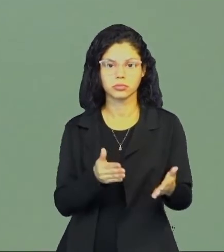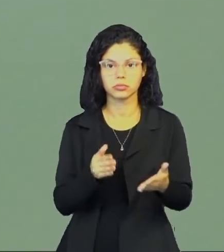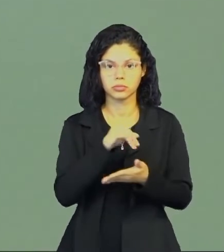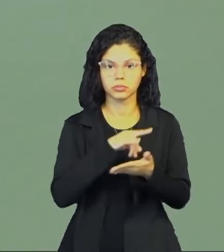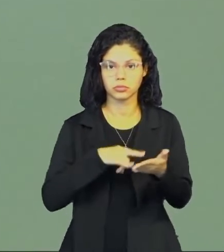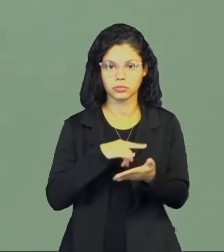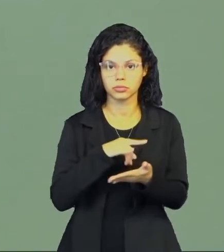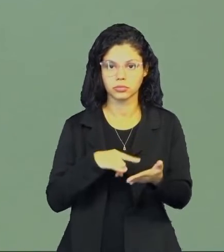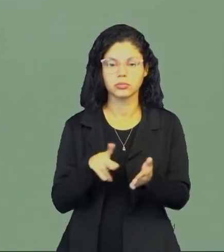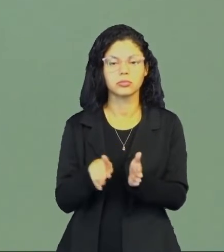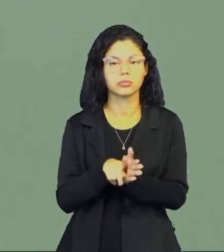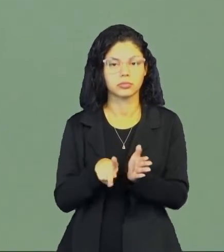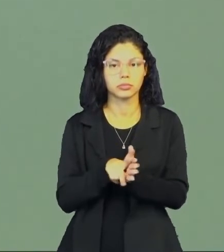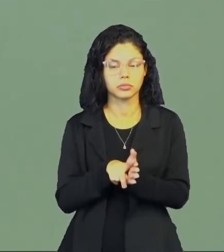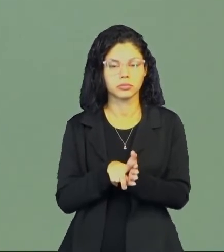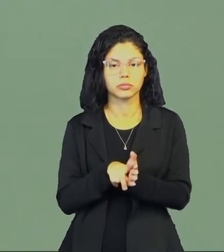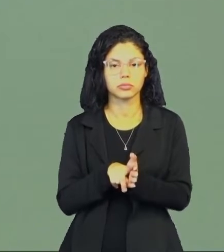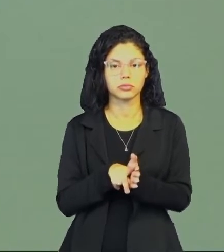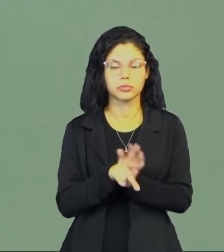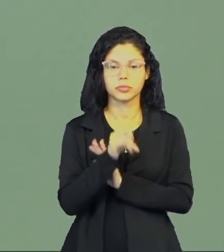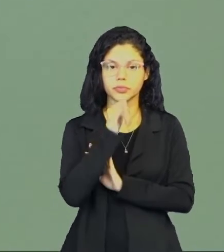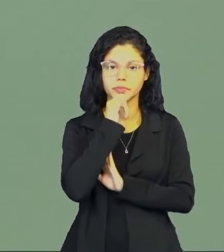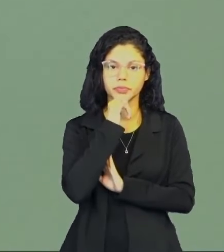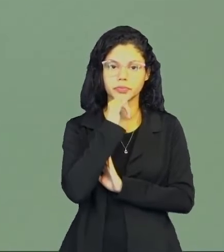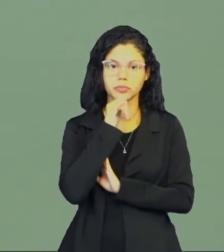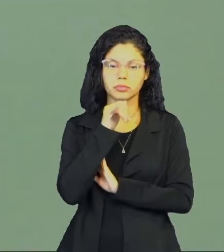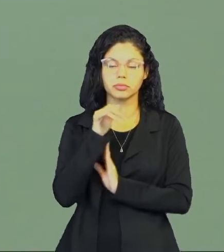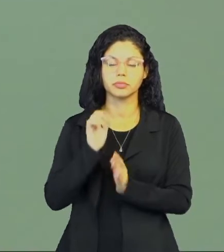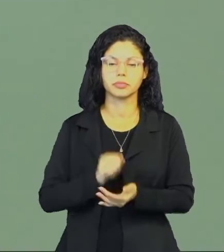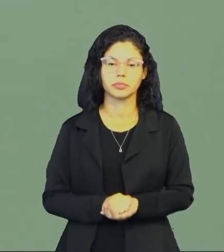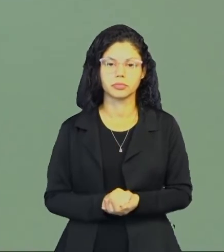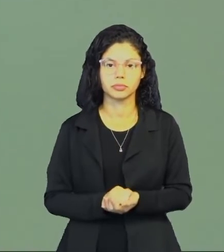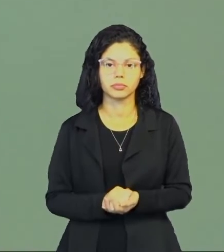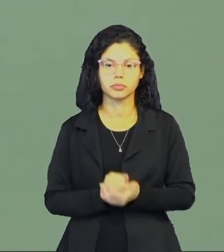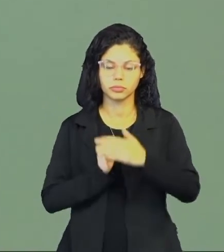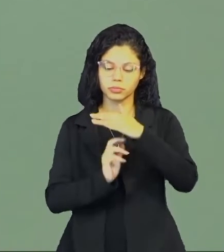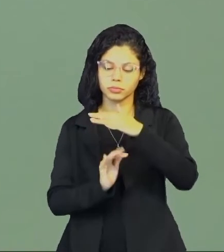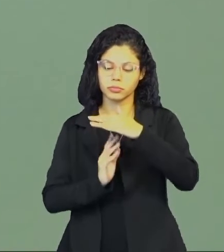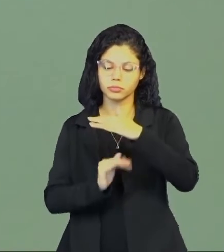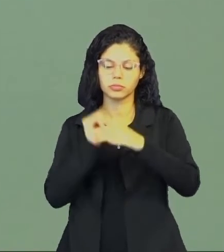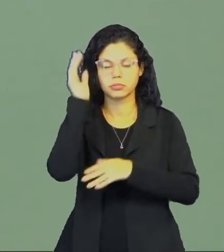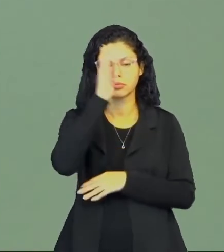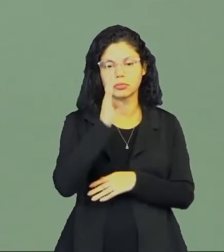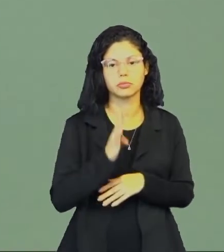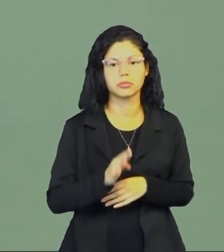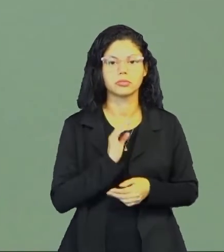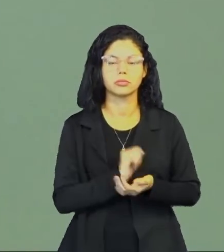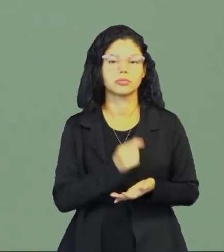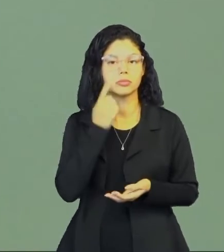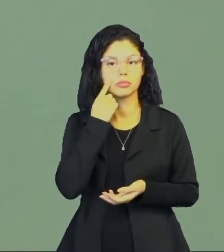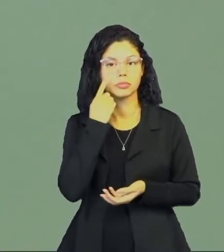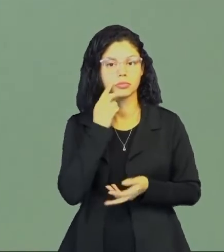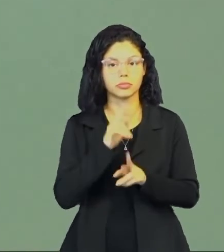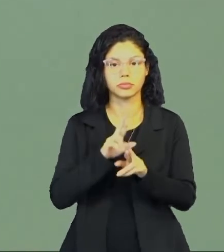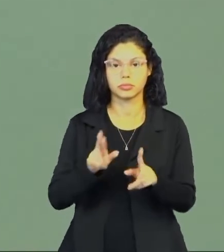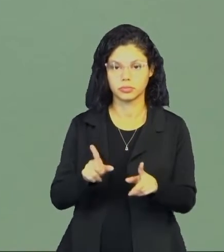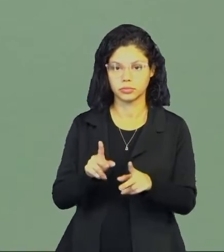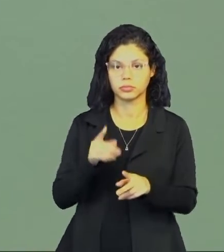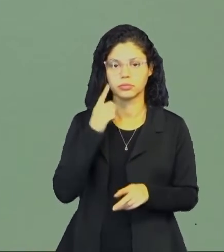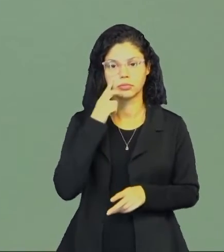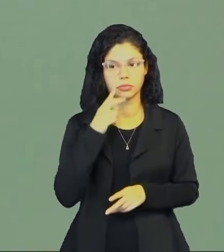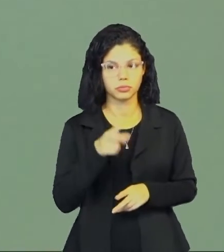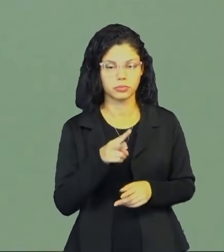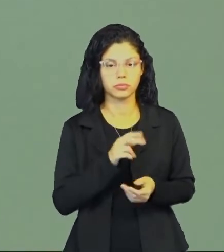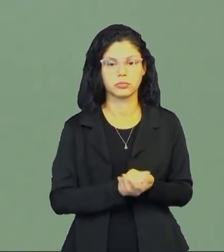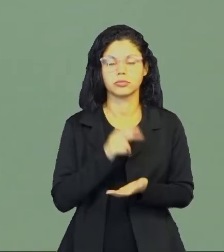documento oficial, né, do documento, por exemplo, da alfândega, né, da imigração brasileira. Então, são olhares diferentes que você vai